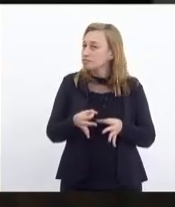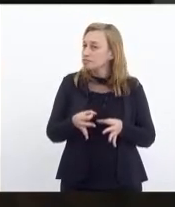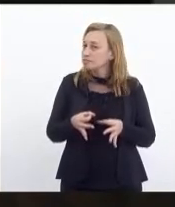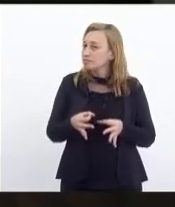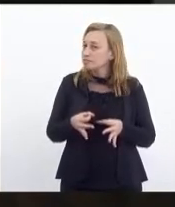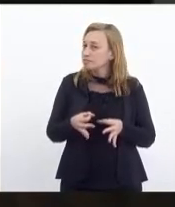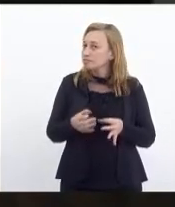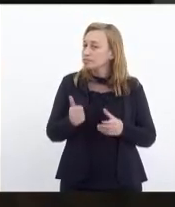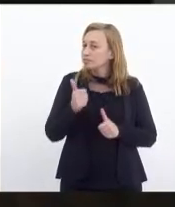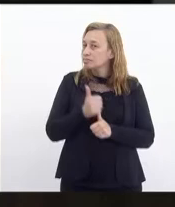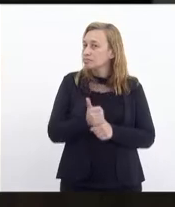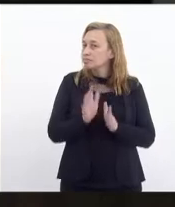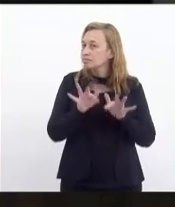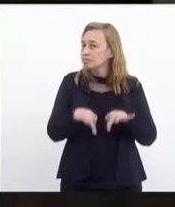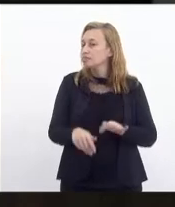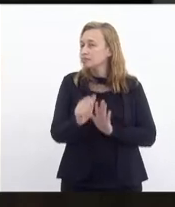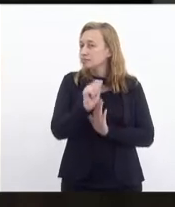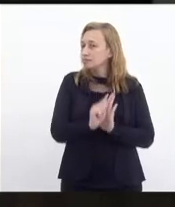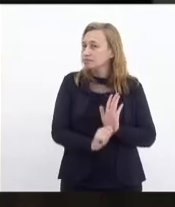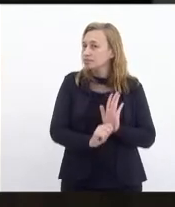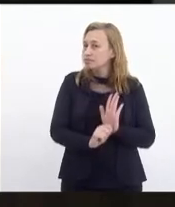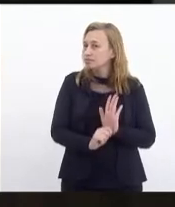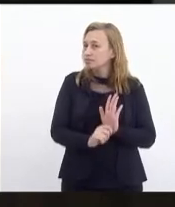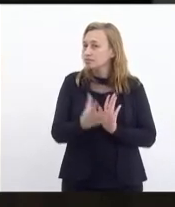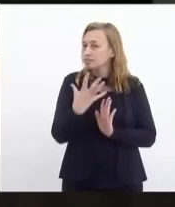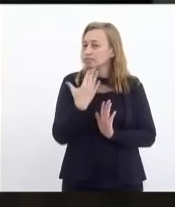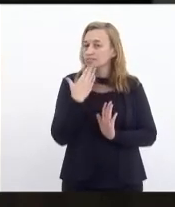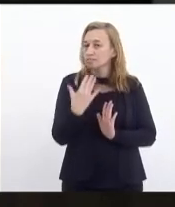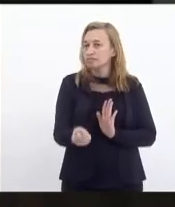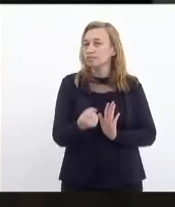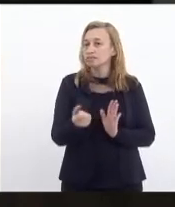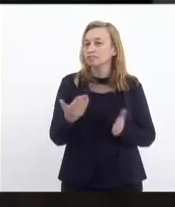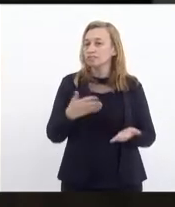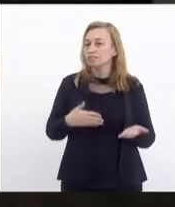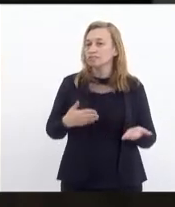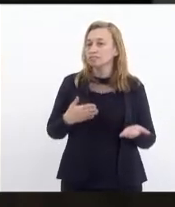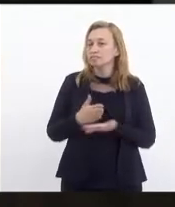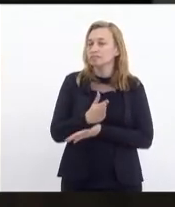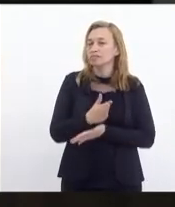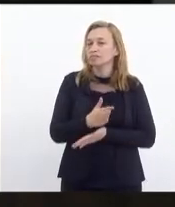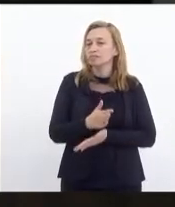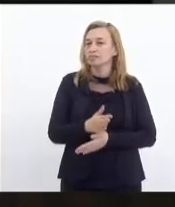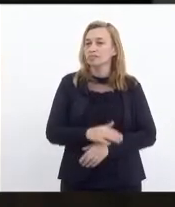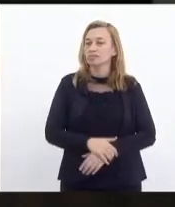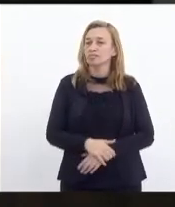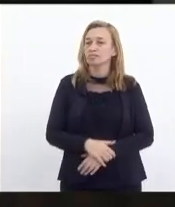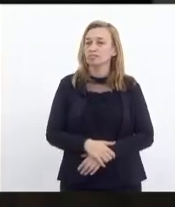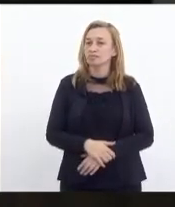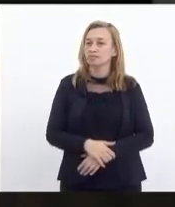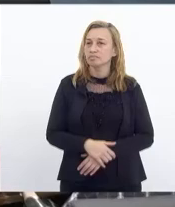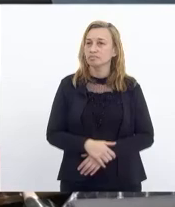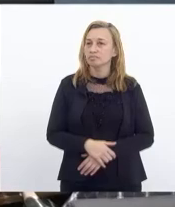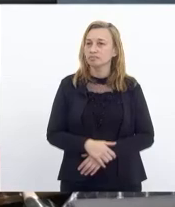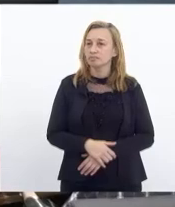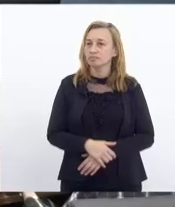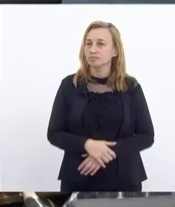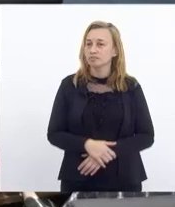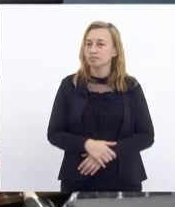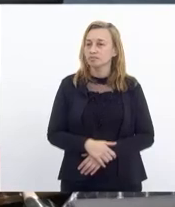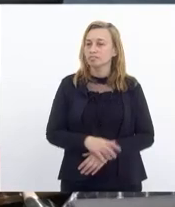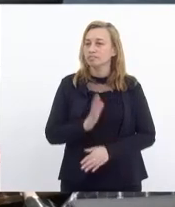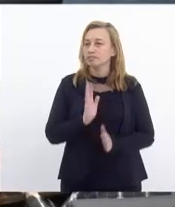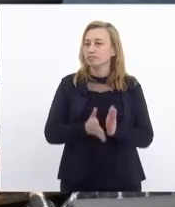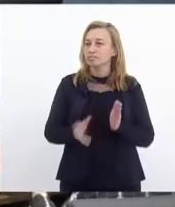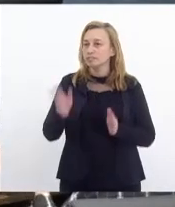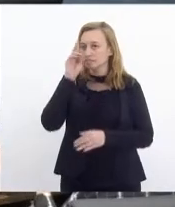pelo substitutivo com forma final de redação que a presidência defere. Os senhores que aprovam permanecem como estão. Aprovado, vai autógrafo. Pela